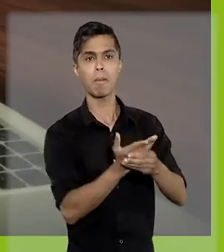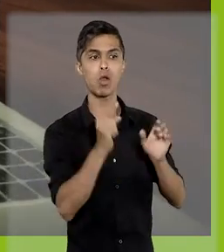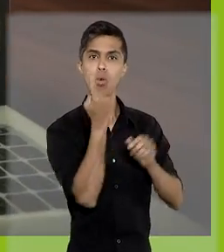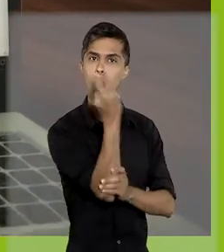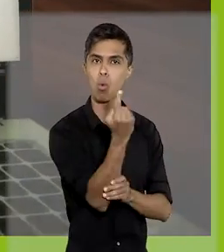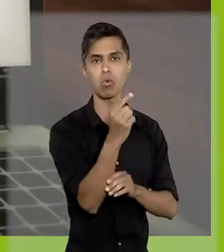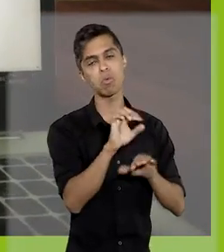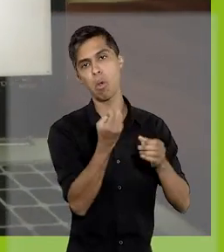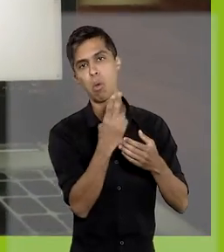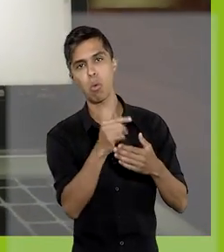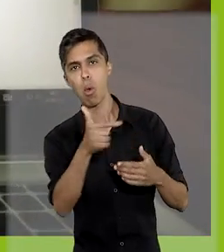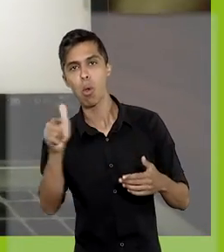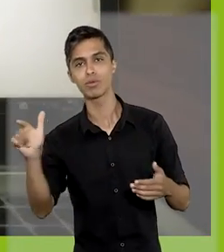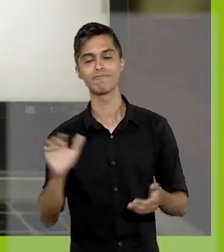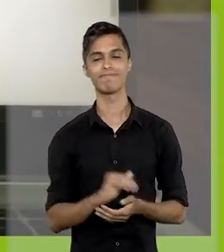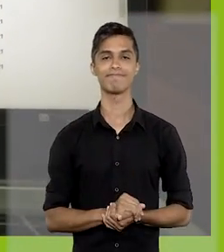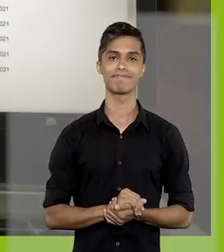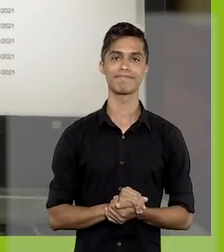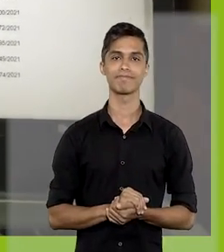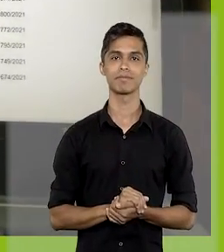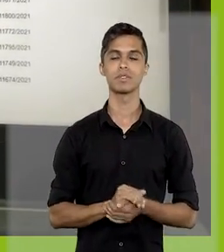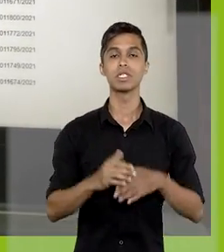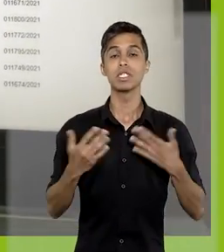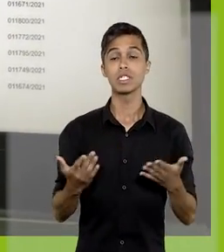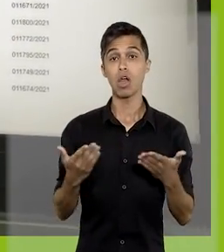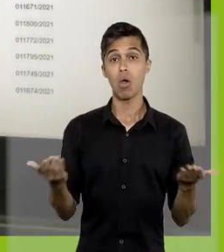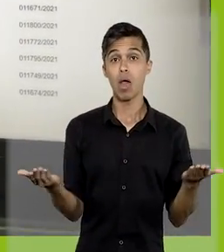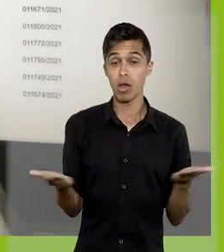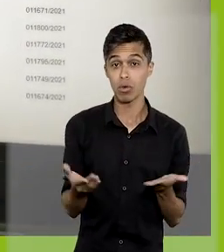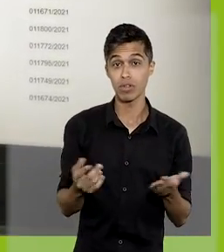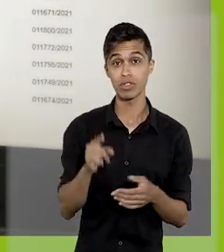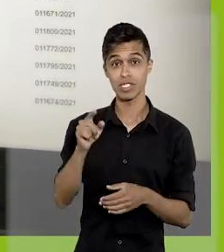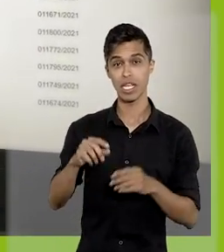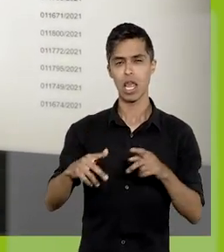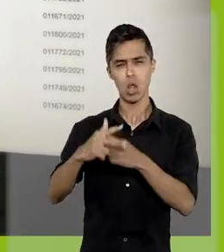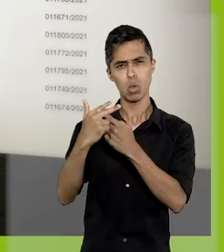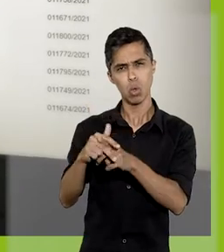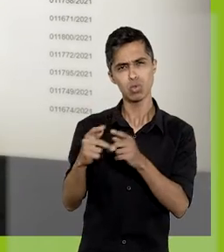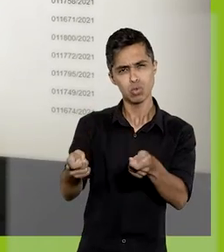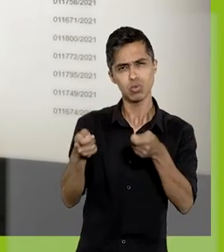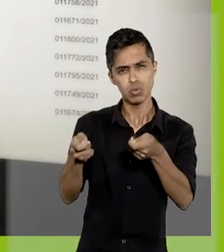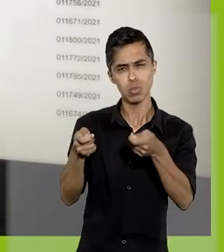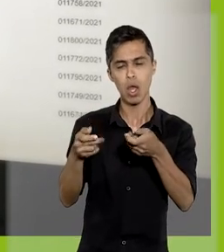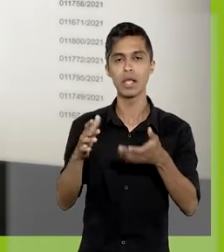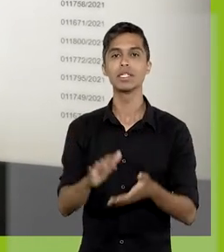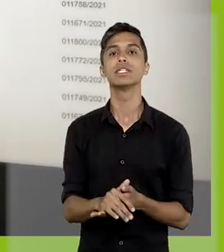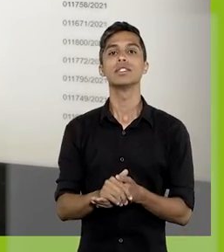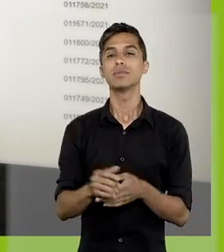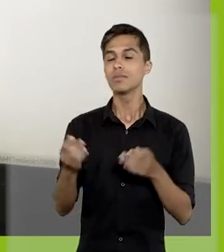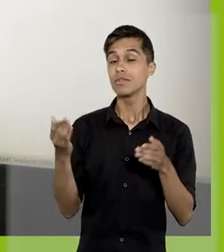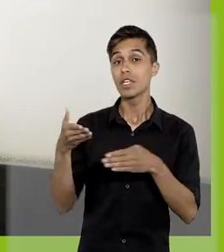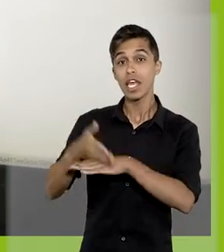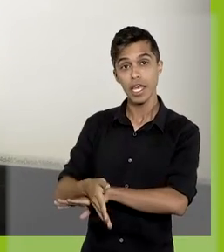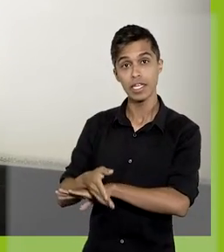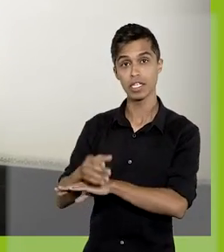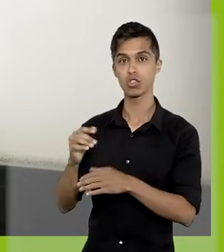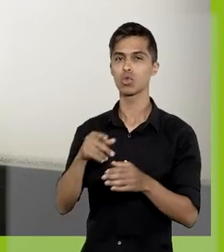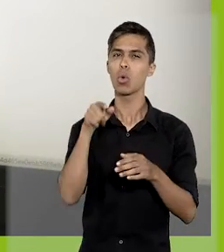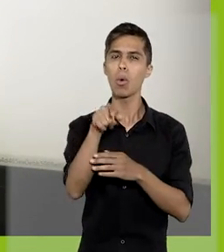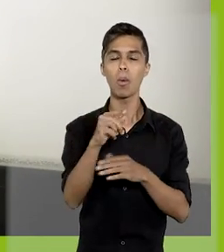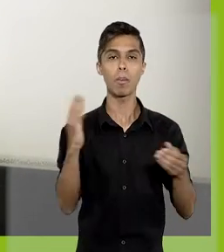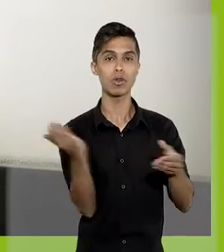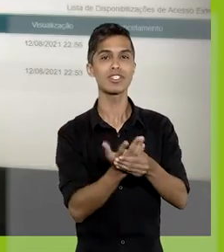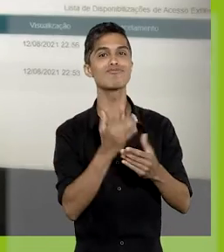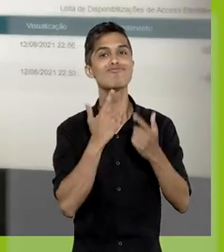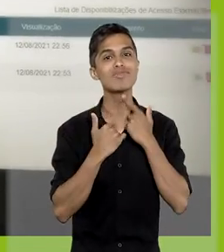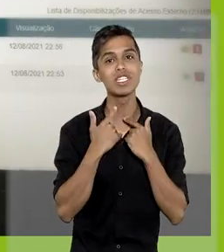processo. Para isso, na tela Controle de Processos, clique no processo desejado e depois sobre